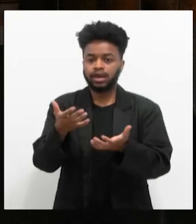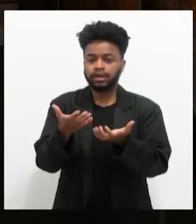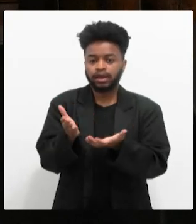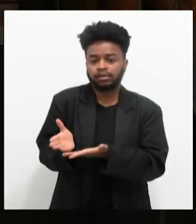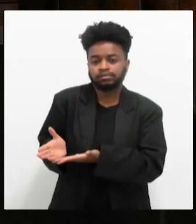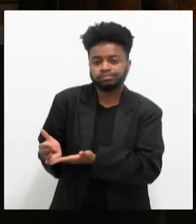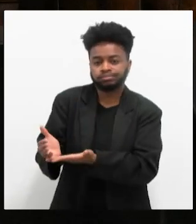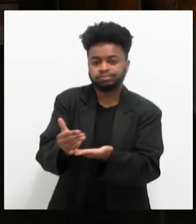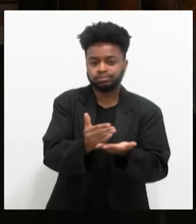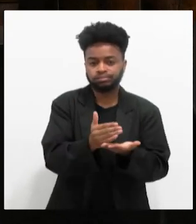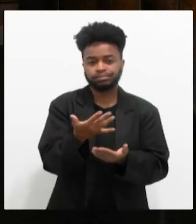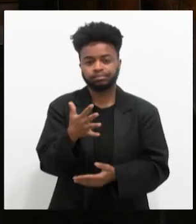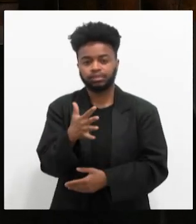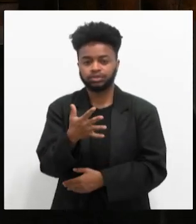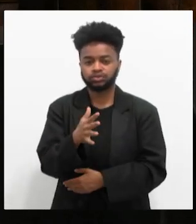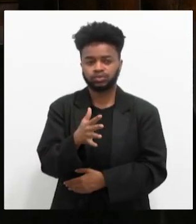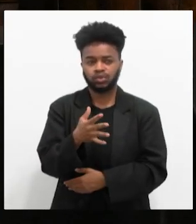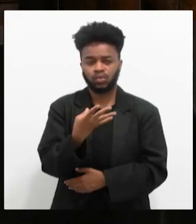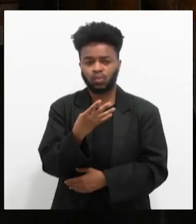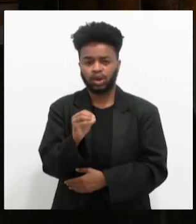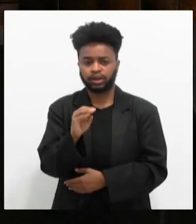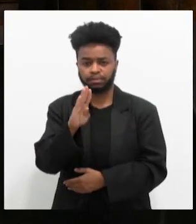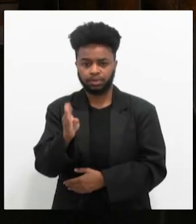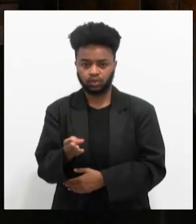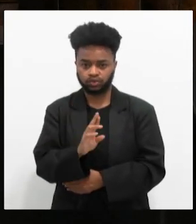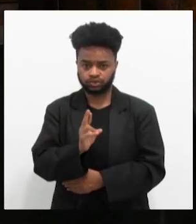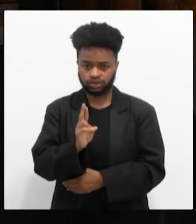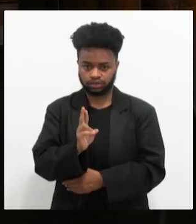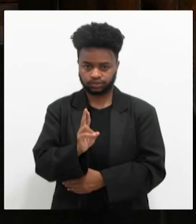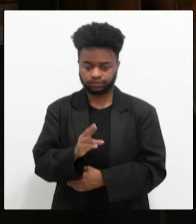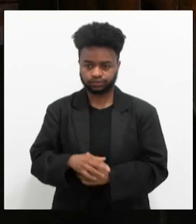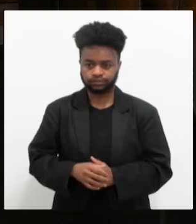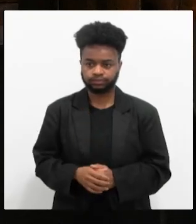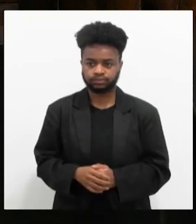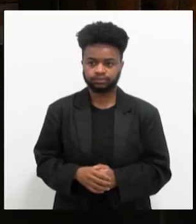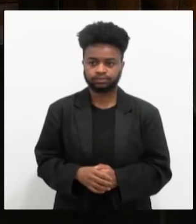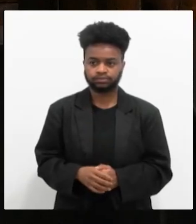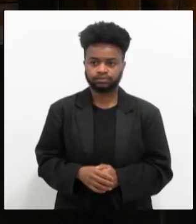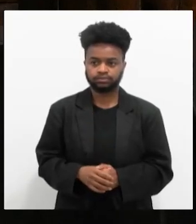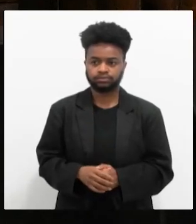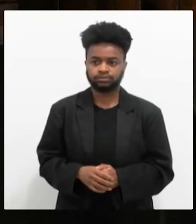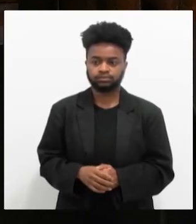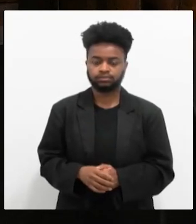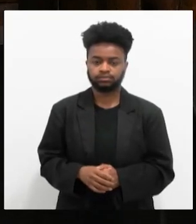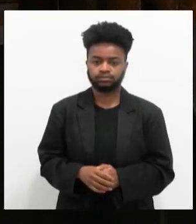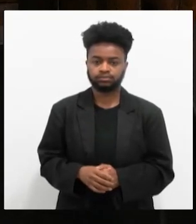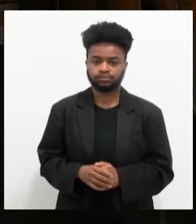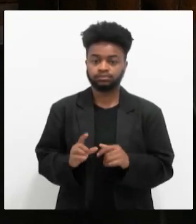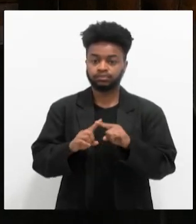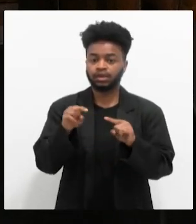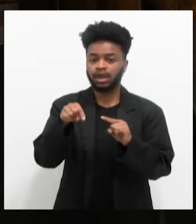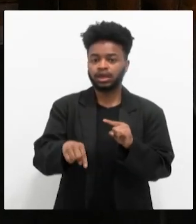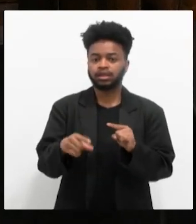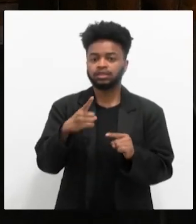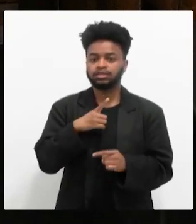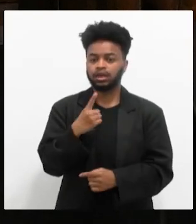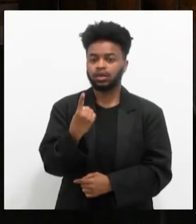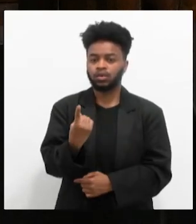quase 440 bilhões de reais, tem aqui um dos